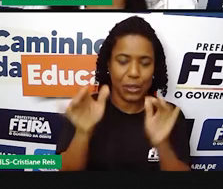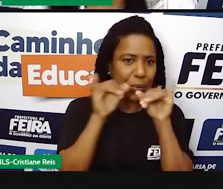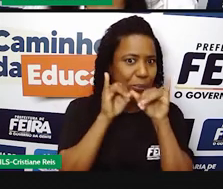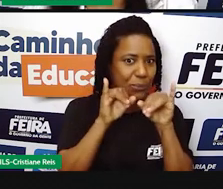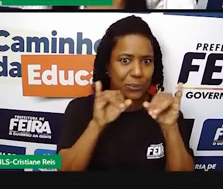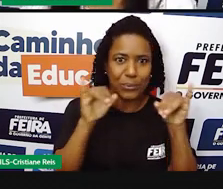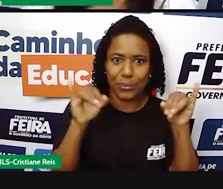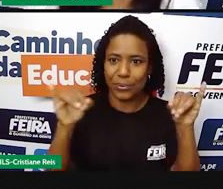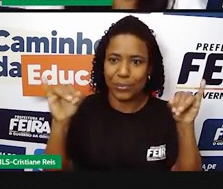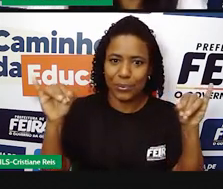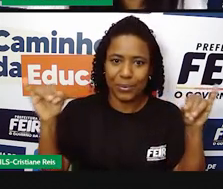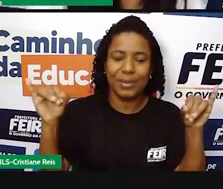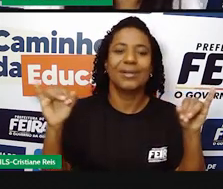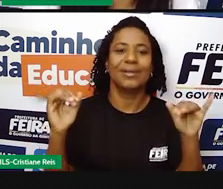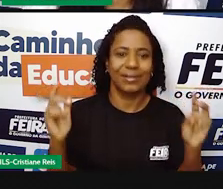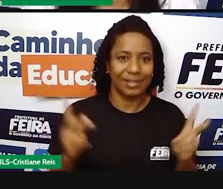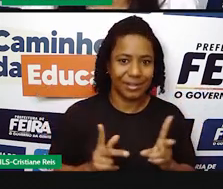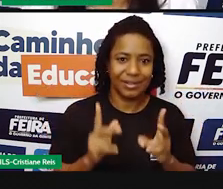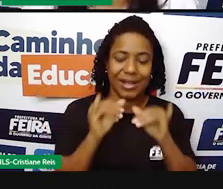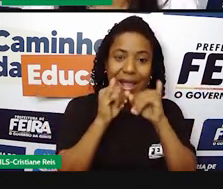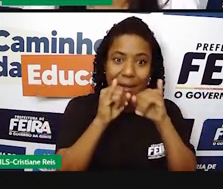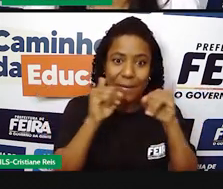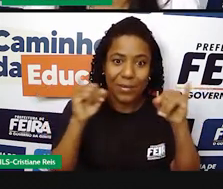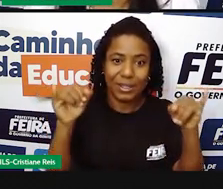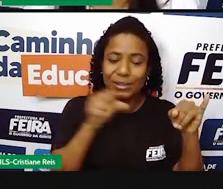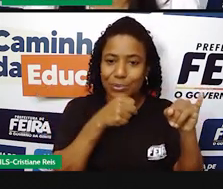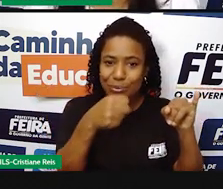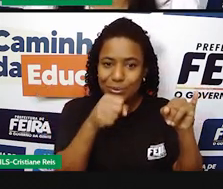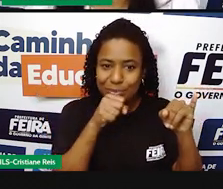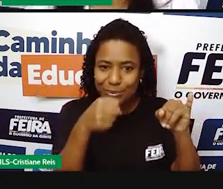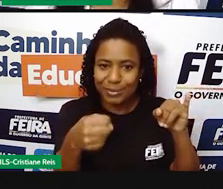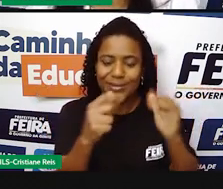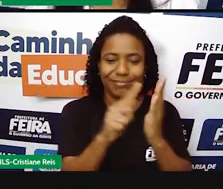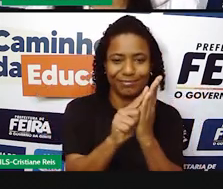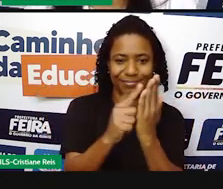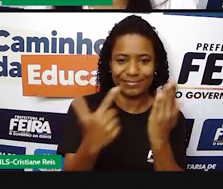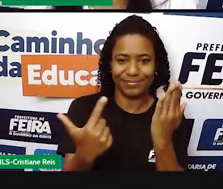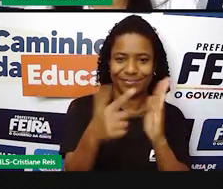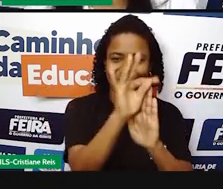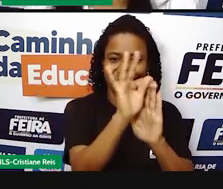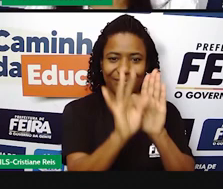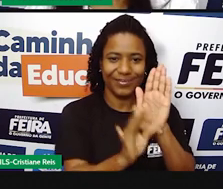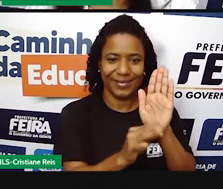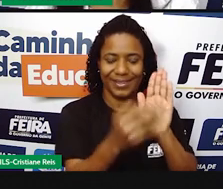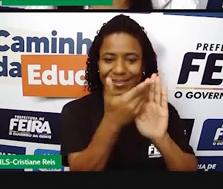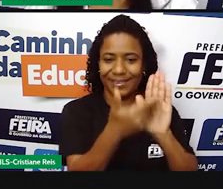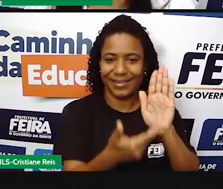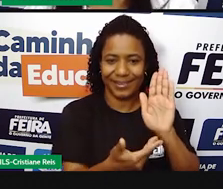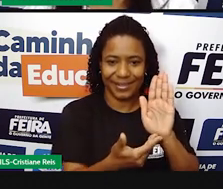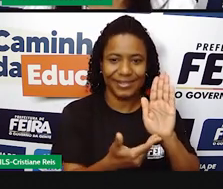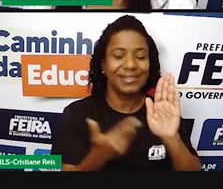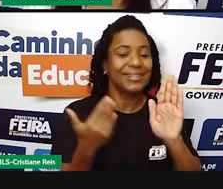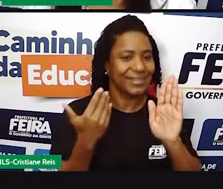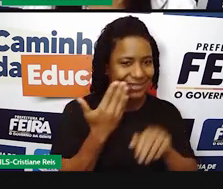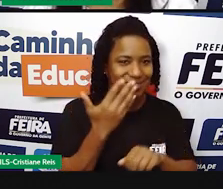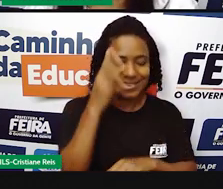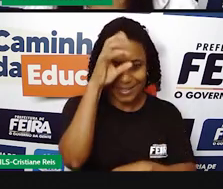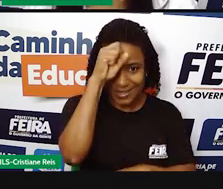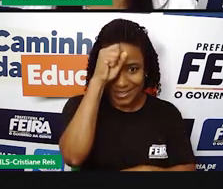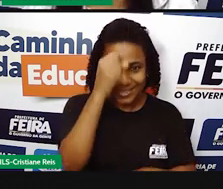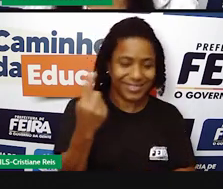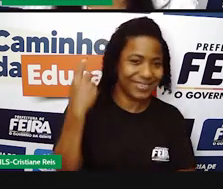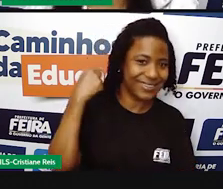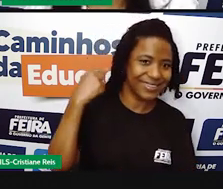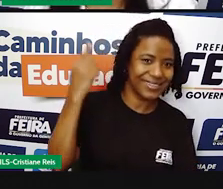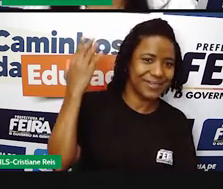aí, com reportagens e com os textos jornalísticos que a gente já vem observando e vendo sua